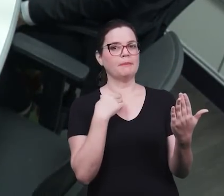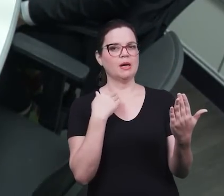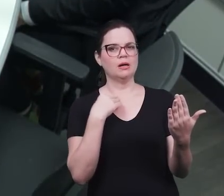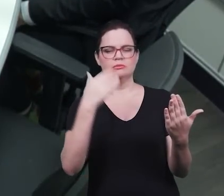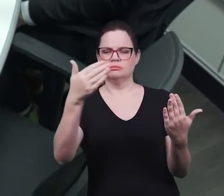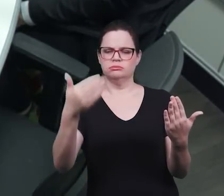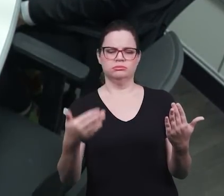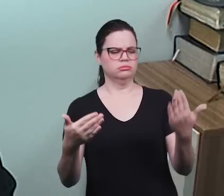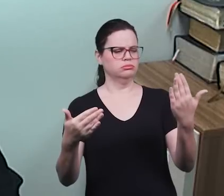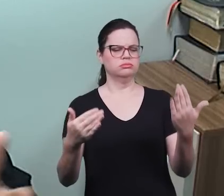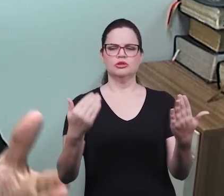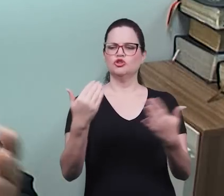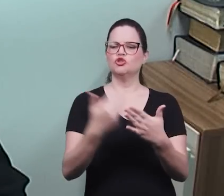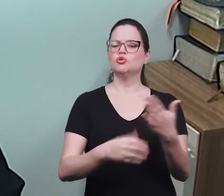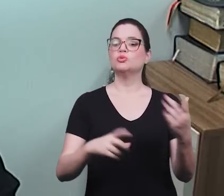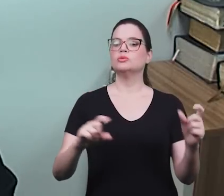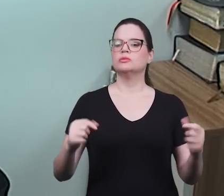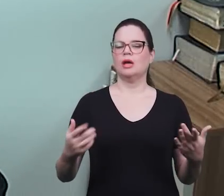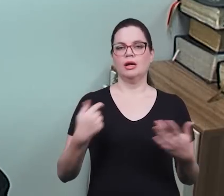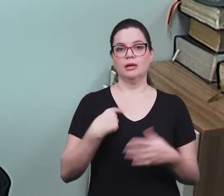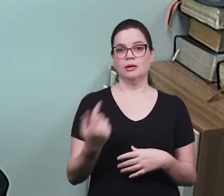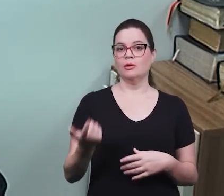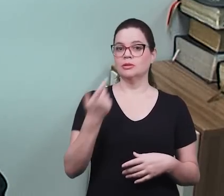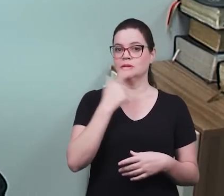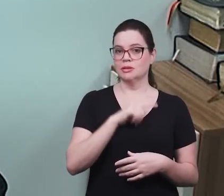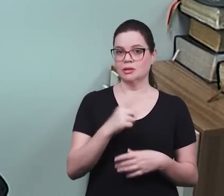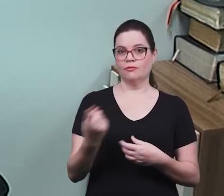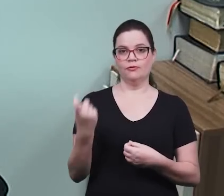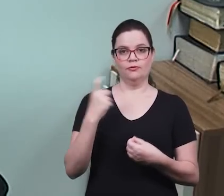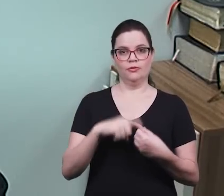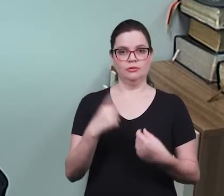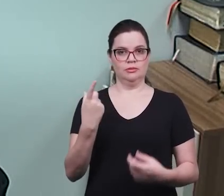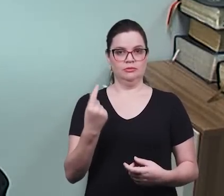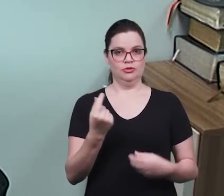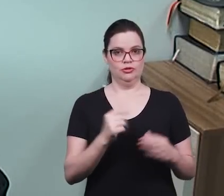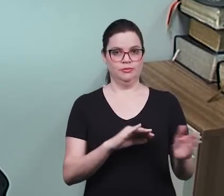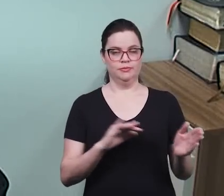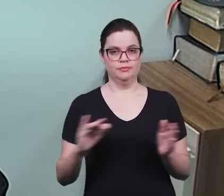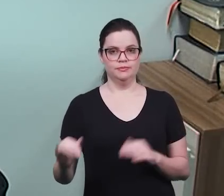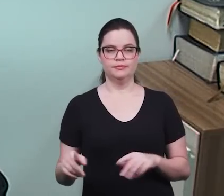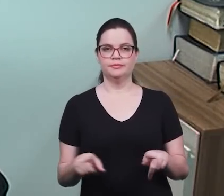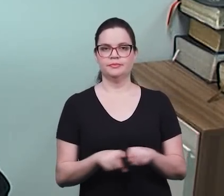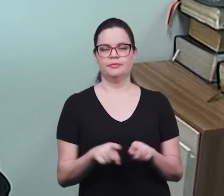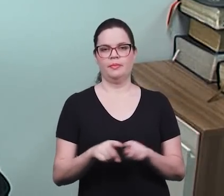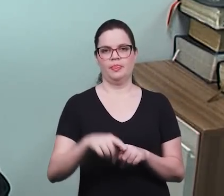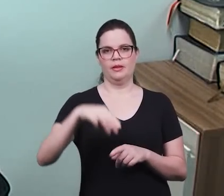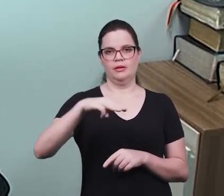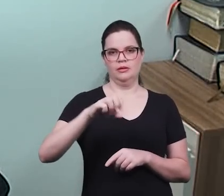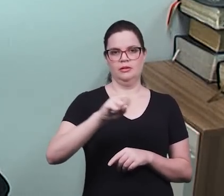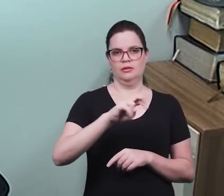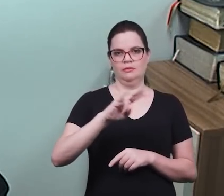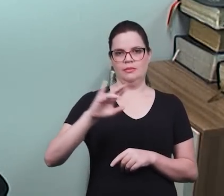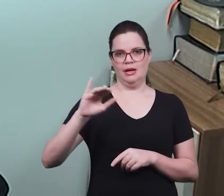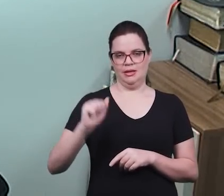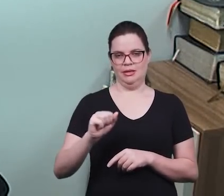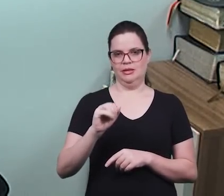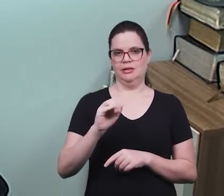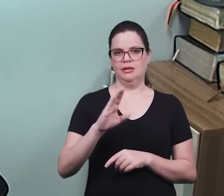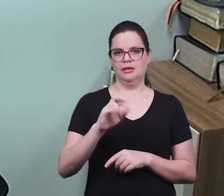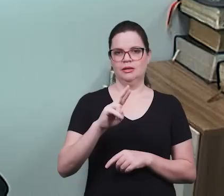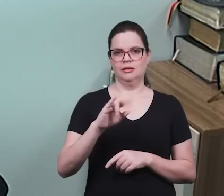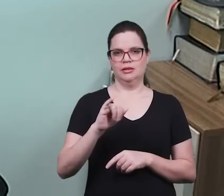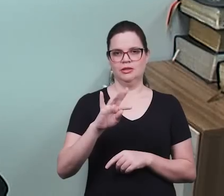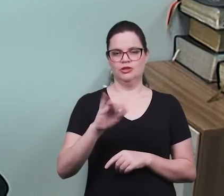bancário e, inclusive, ela conseguiu ali a devolução. A Maria Cristina de Salvador, Bahia, um abraço ao nosso povo